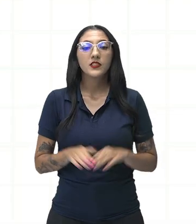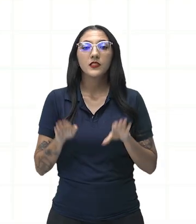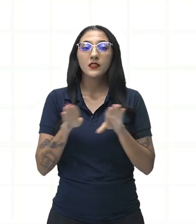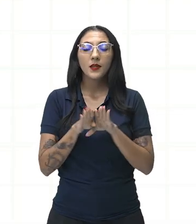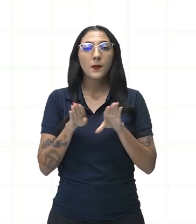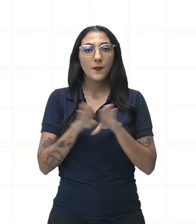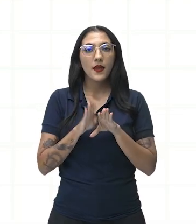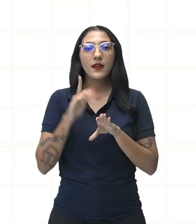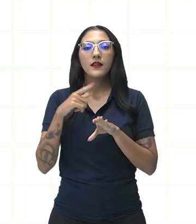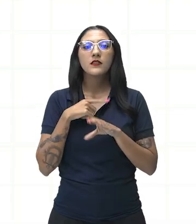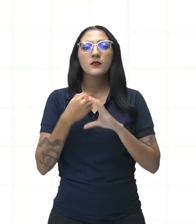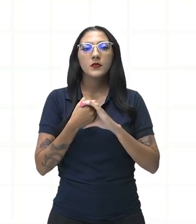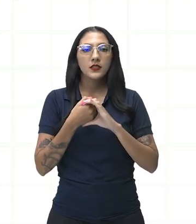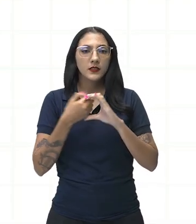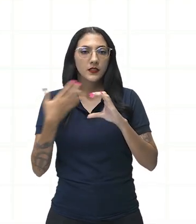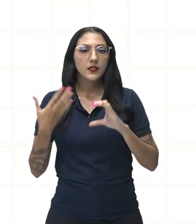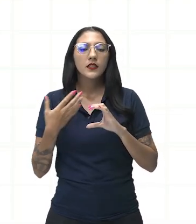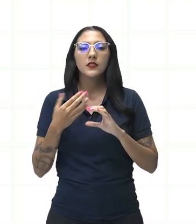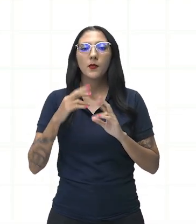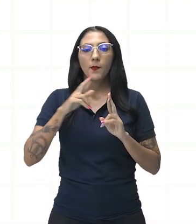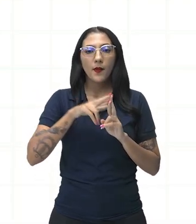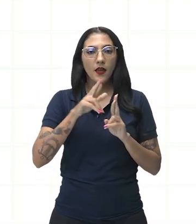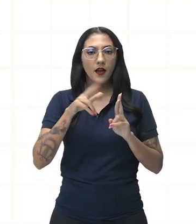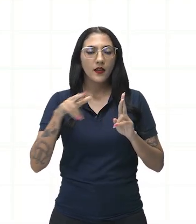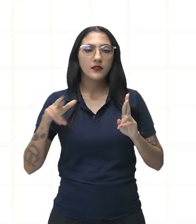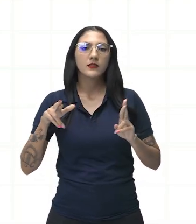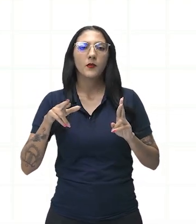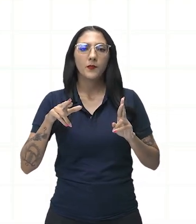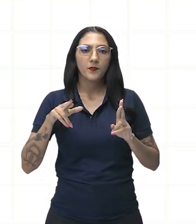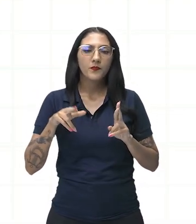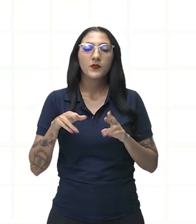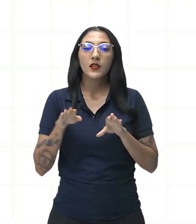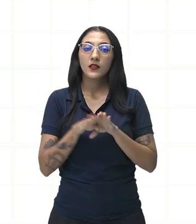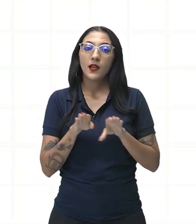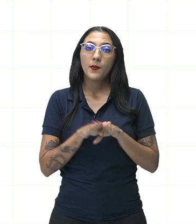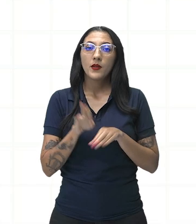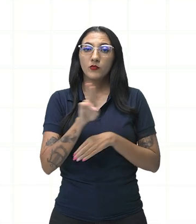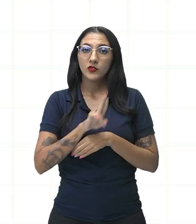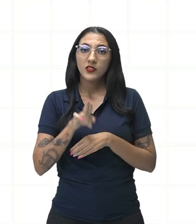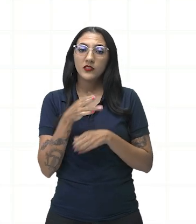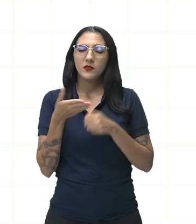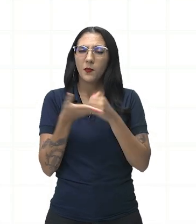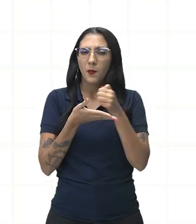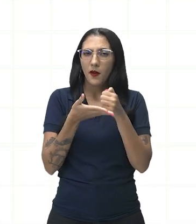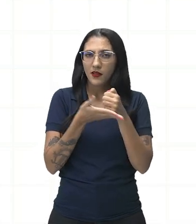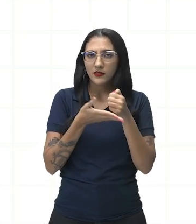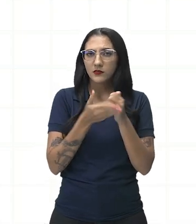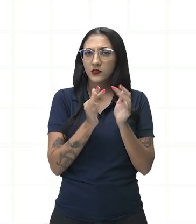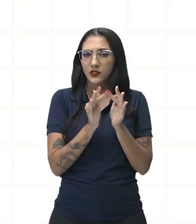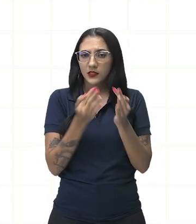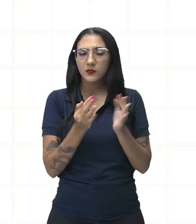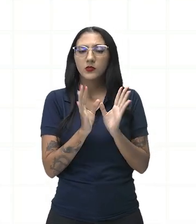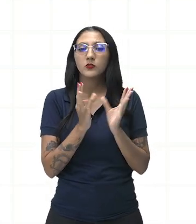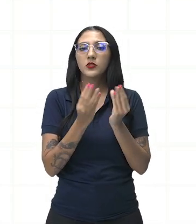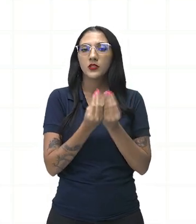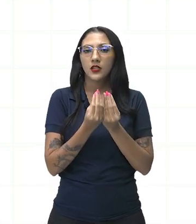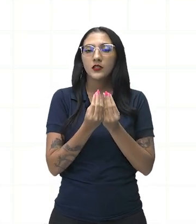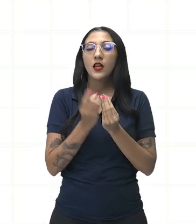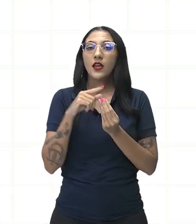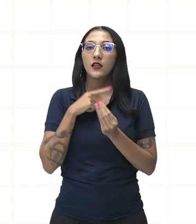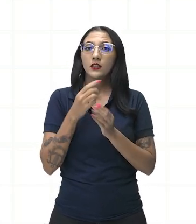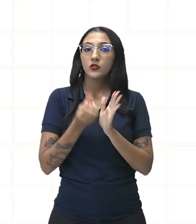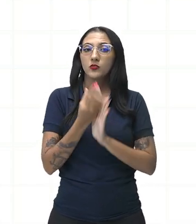se caracterizam por reagir com base, uma substância de caráter básico, onde eles vão formar